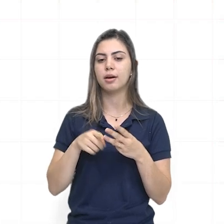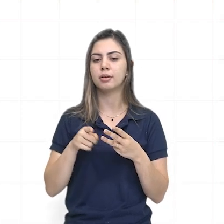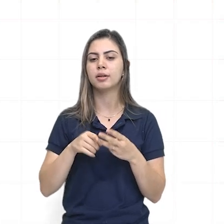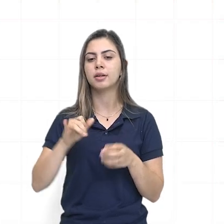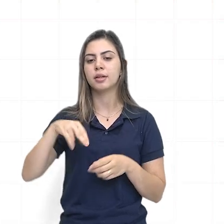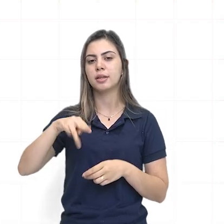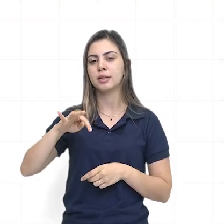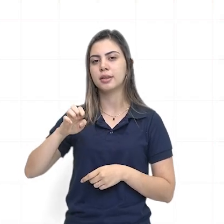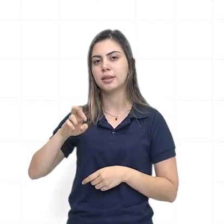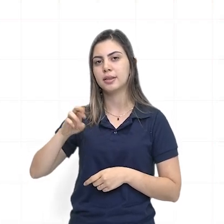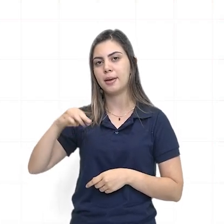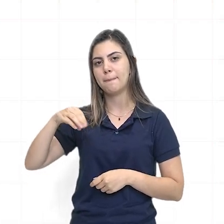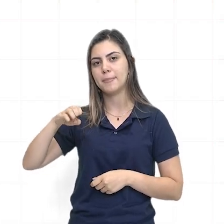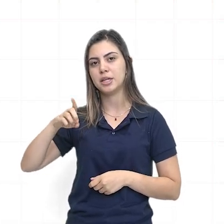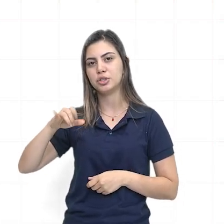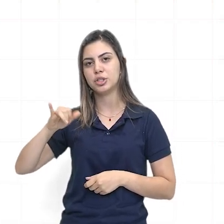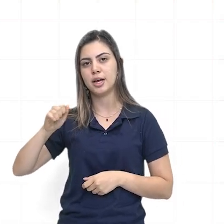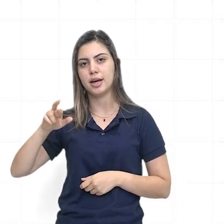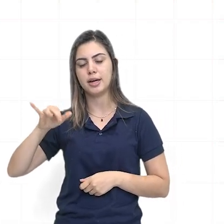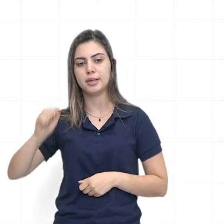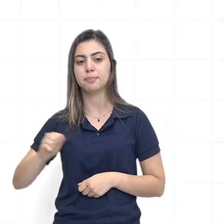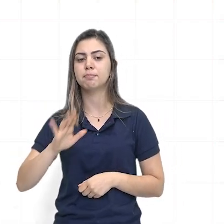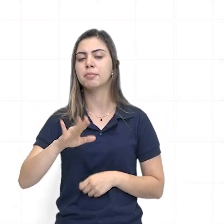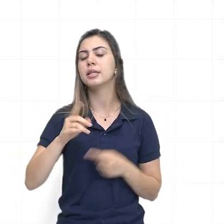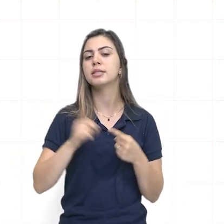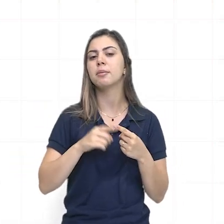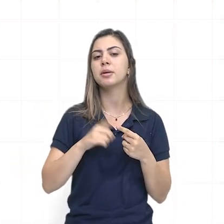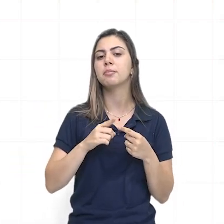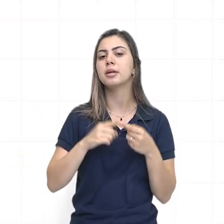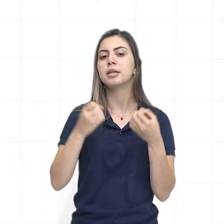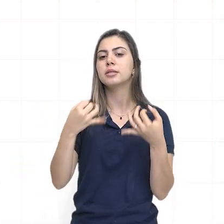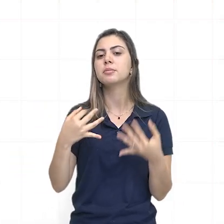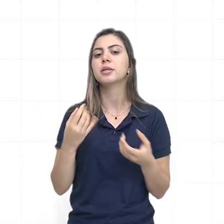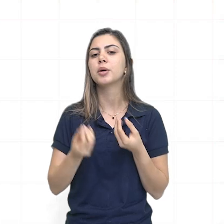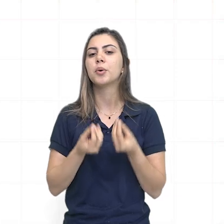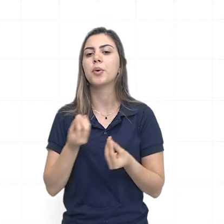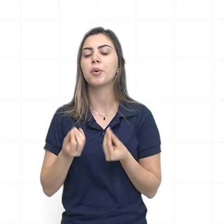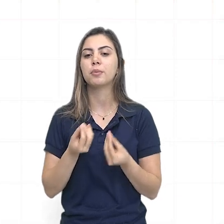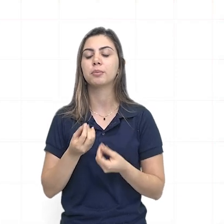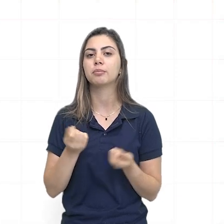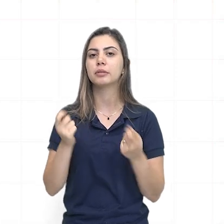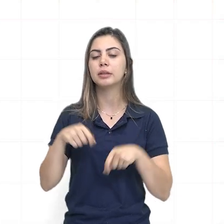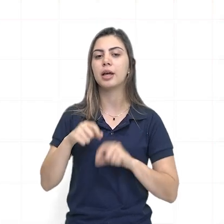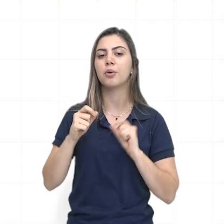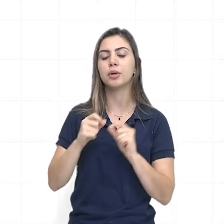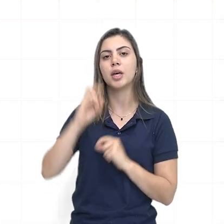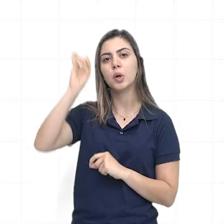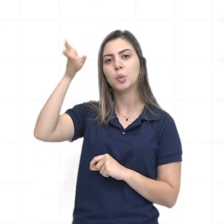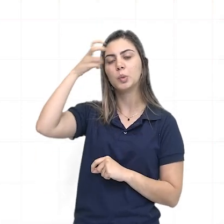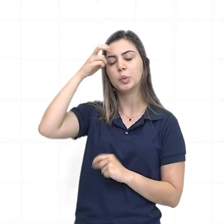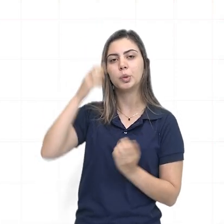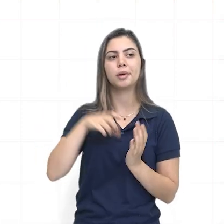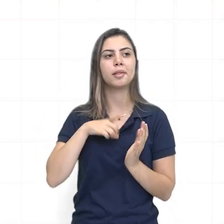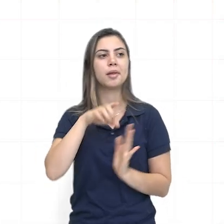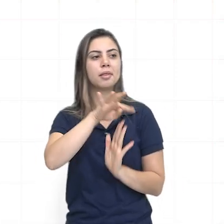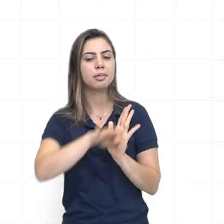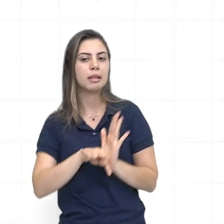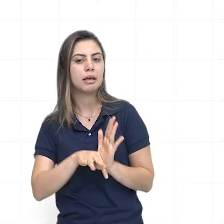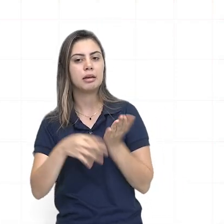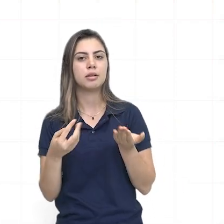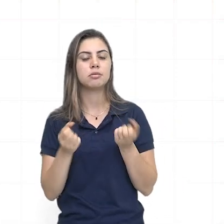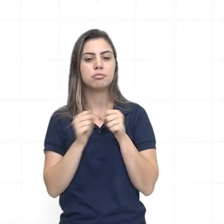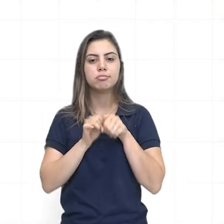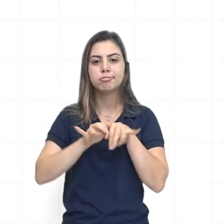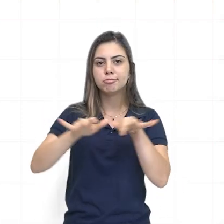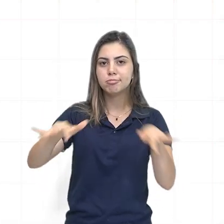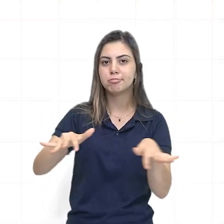intermediária. A cultura letrada, né, ela era transmitida justamente por meio dos textos, né? Então, essa